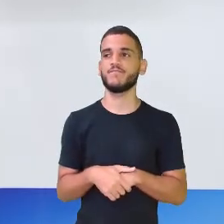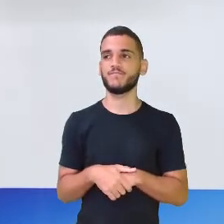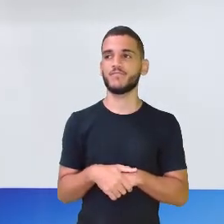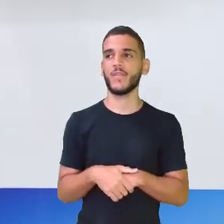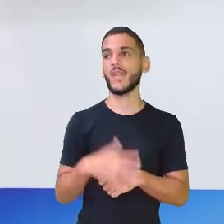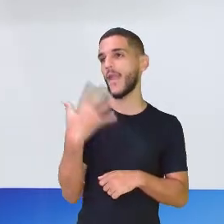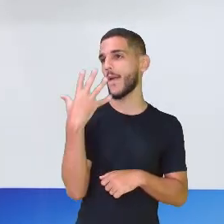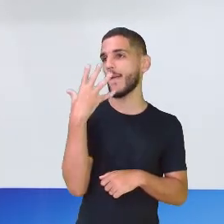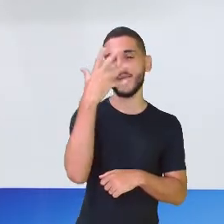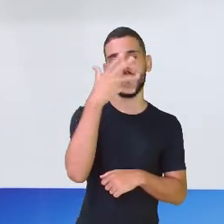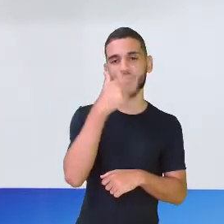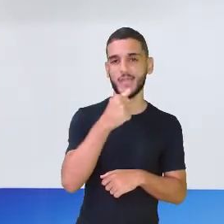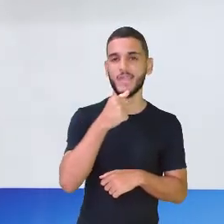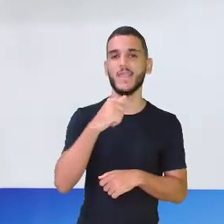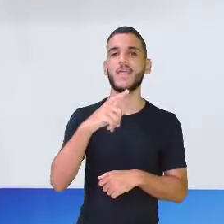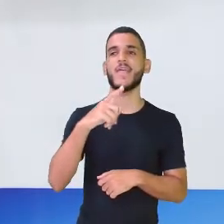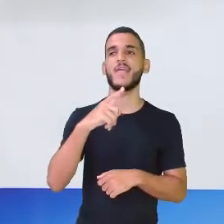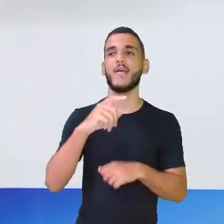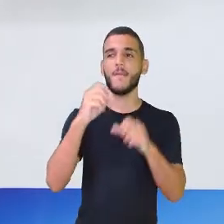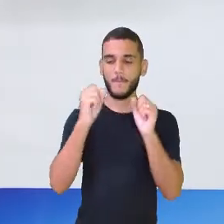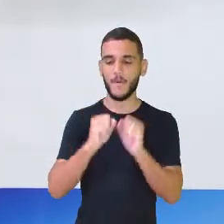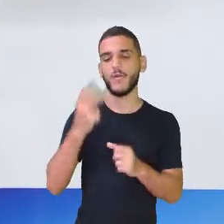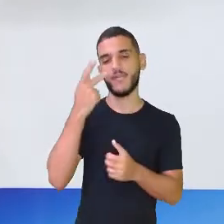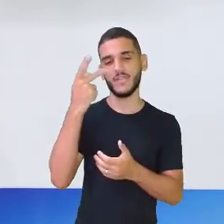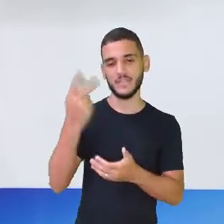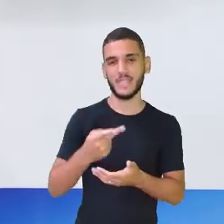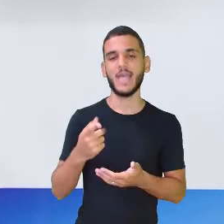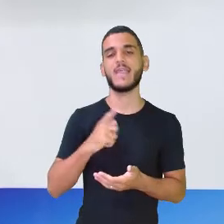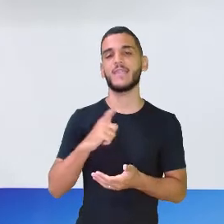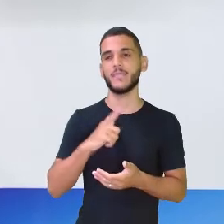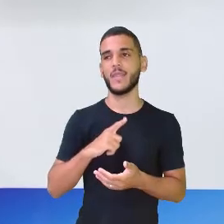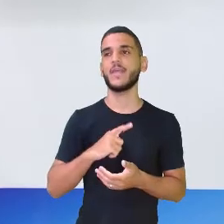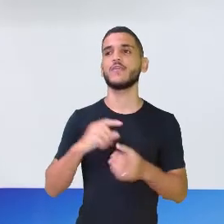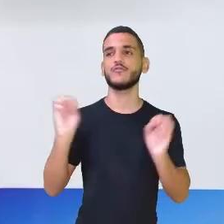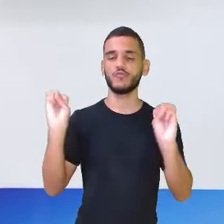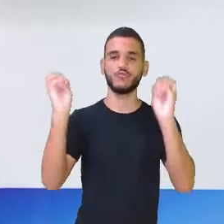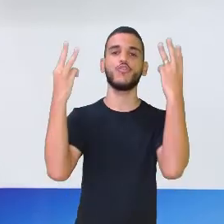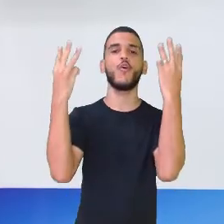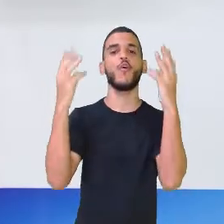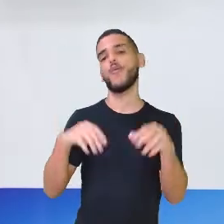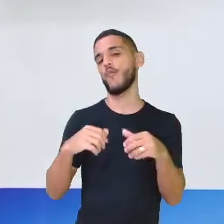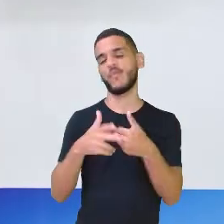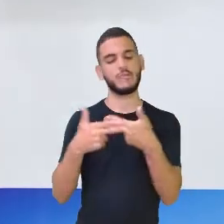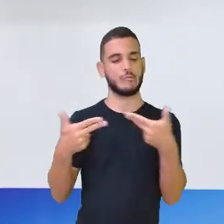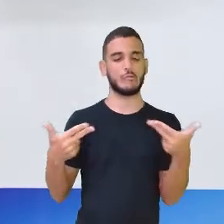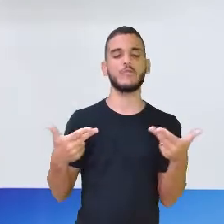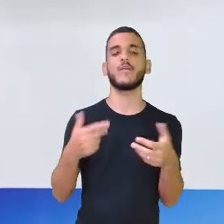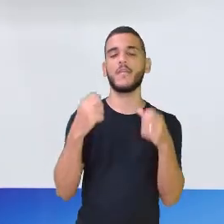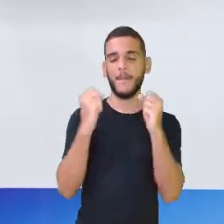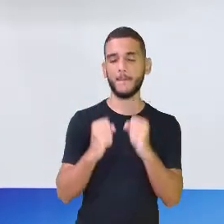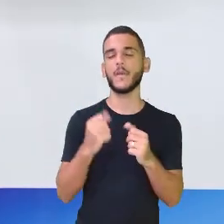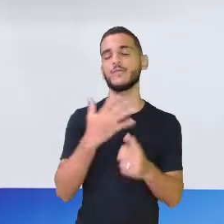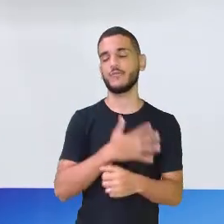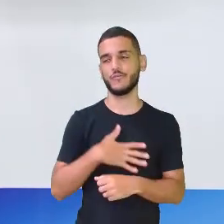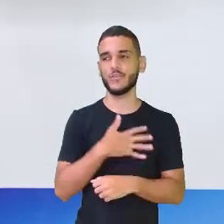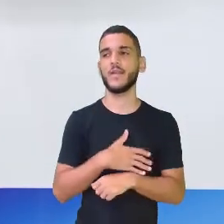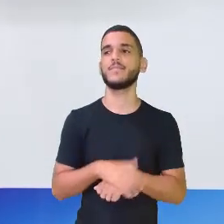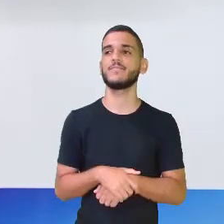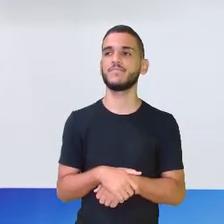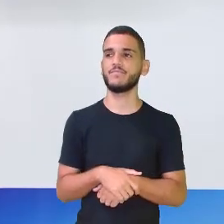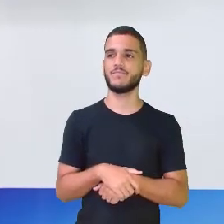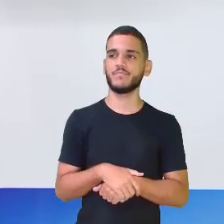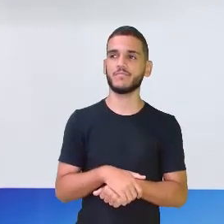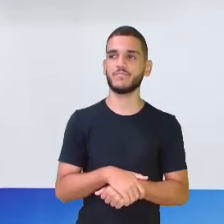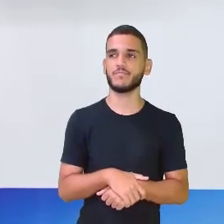Muito bonito, vale a visita, às vezes tem shows culturais lá, vai dar uma conferidinha lá que você vai gostar. E